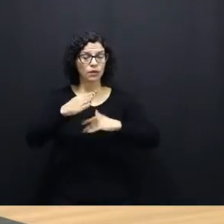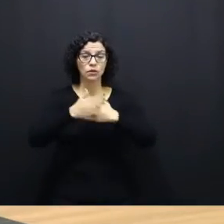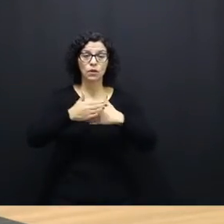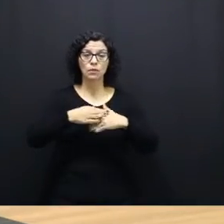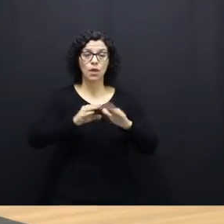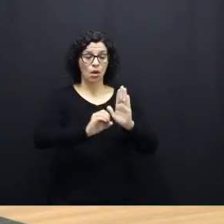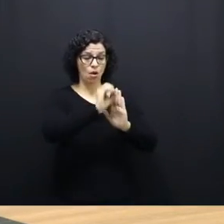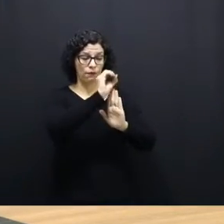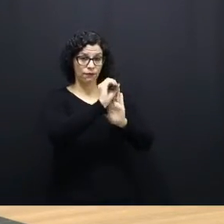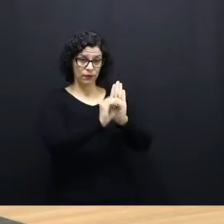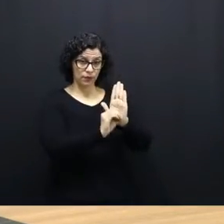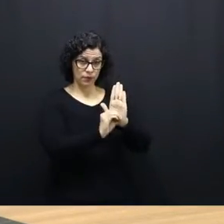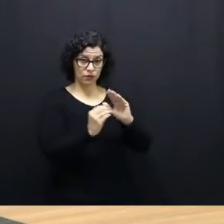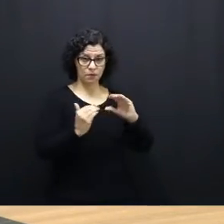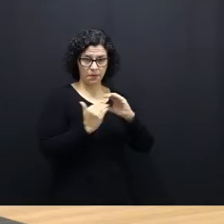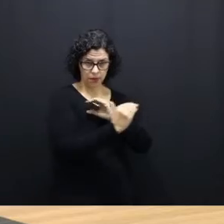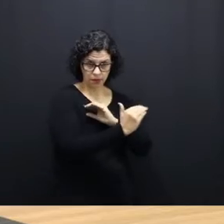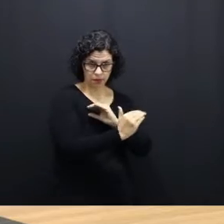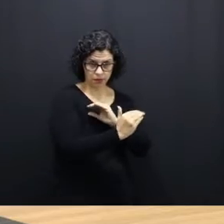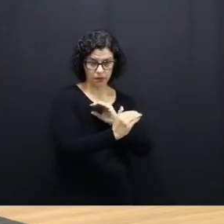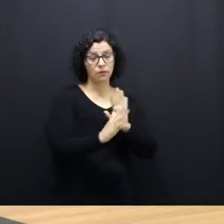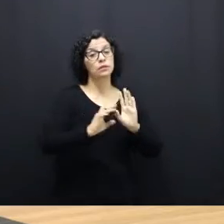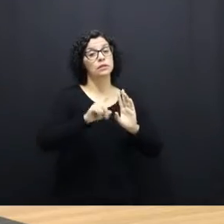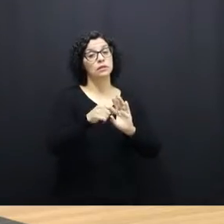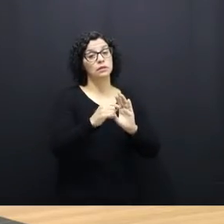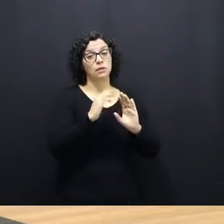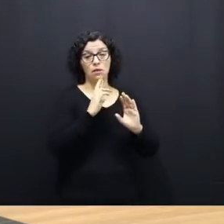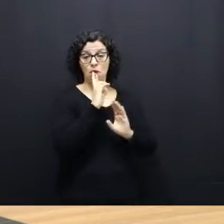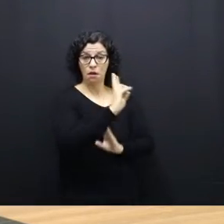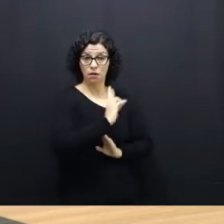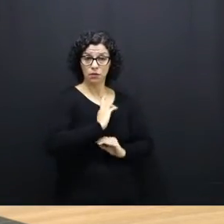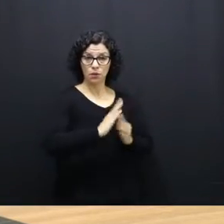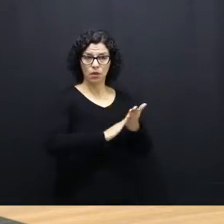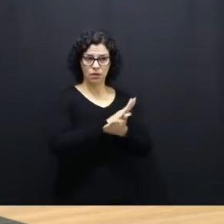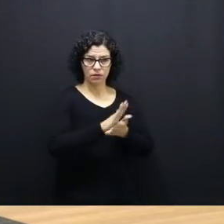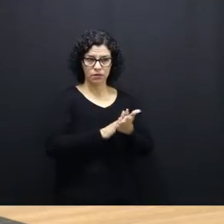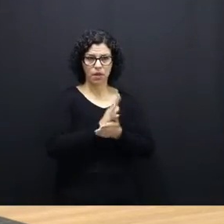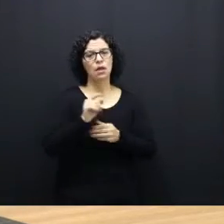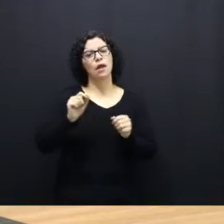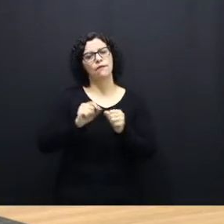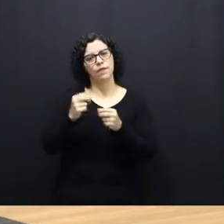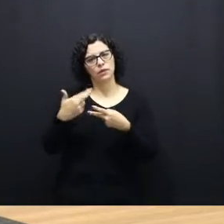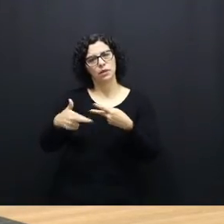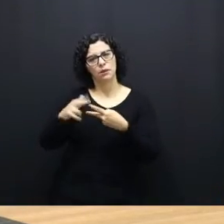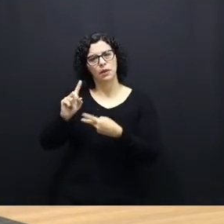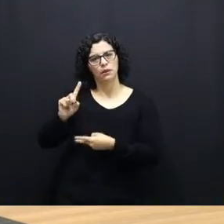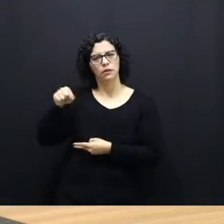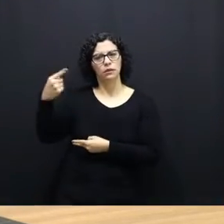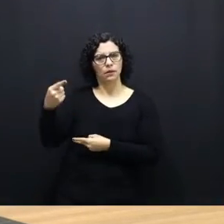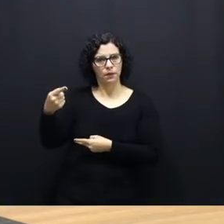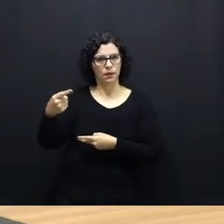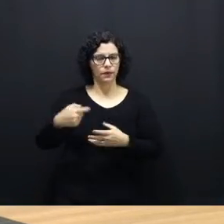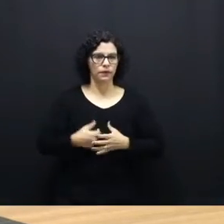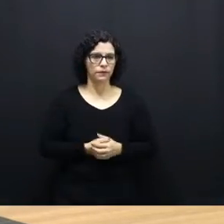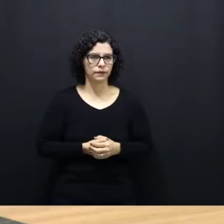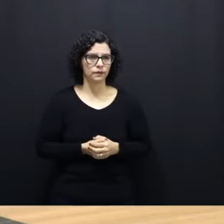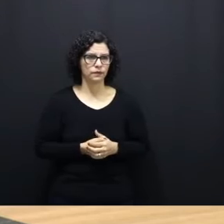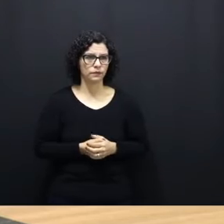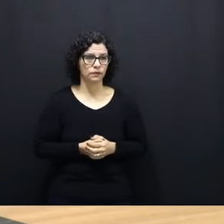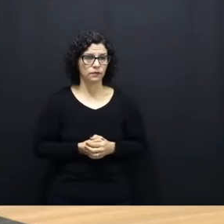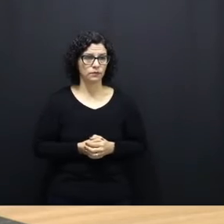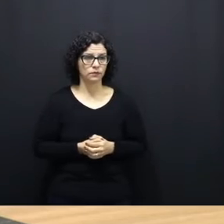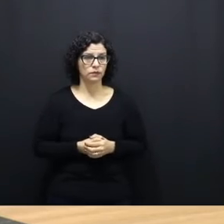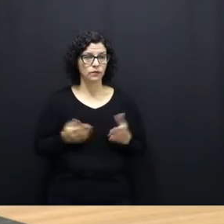carinho de fazer a solicitação via Ofício se não obtivera resposta aí fazer via requerimento